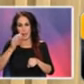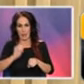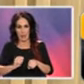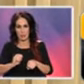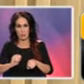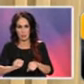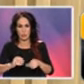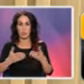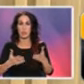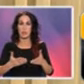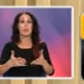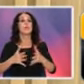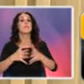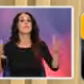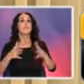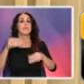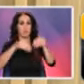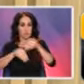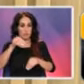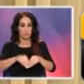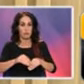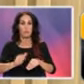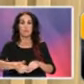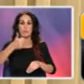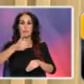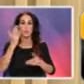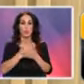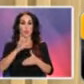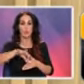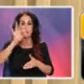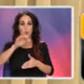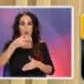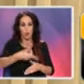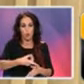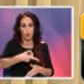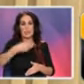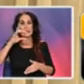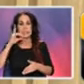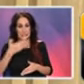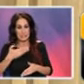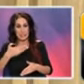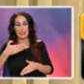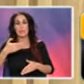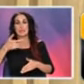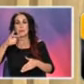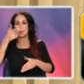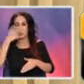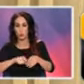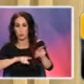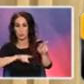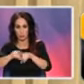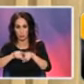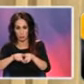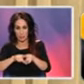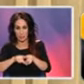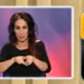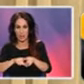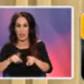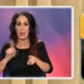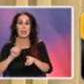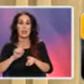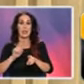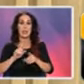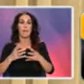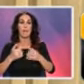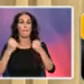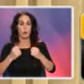o partido mais votado, elegendo apenas 97 deputados, não tendo as demais